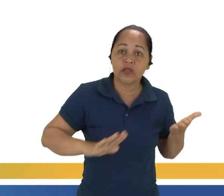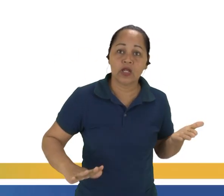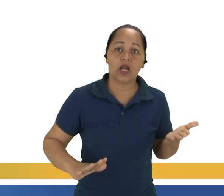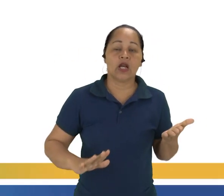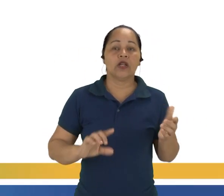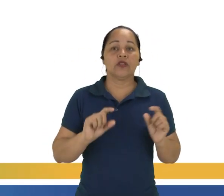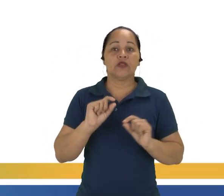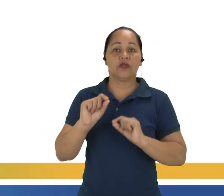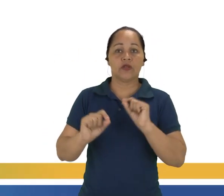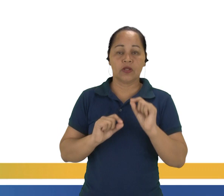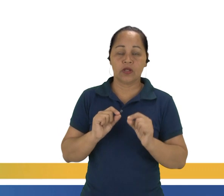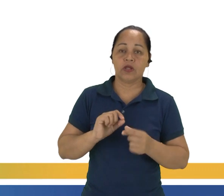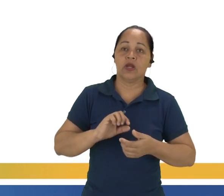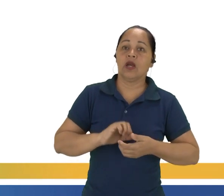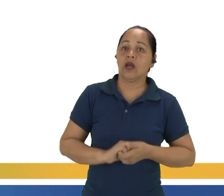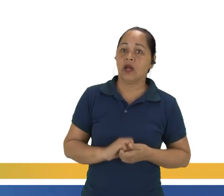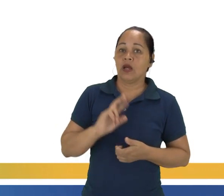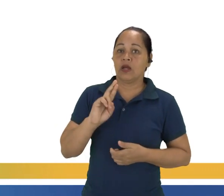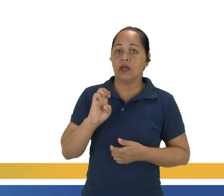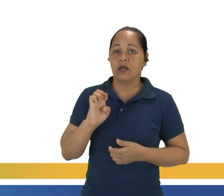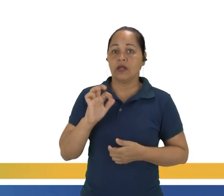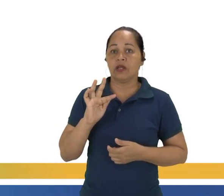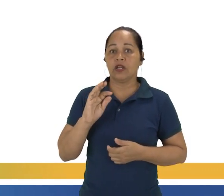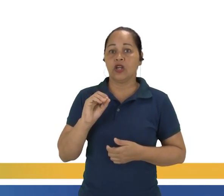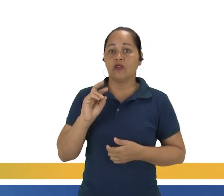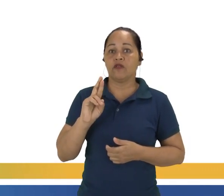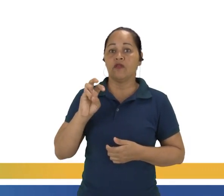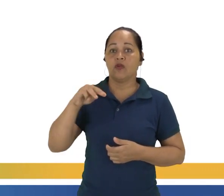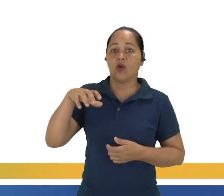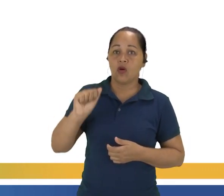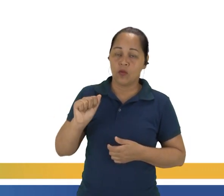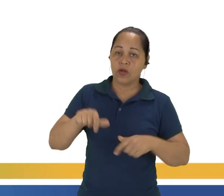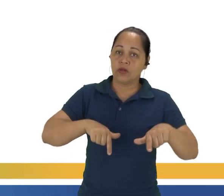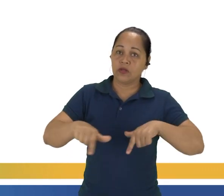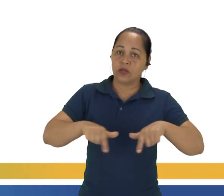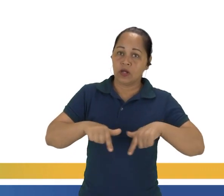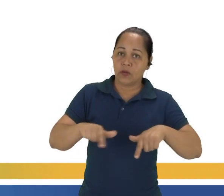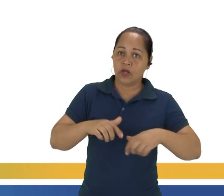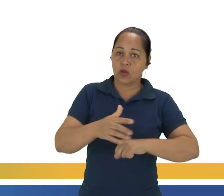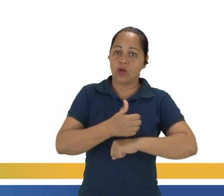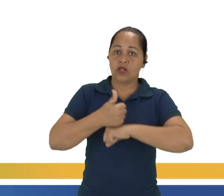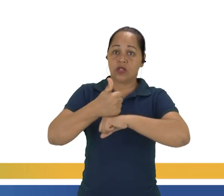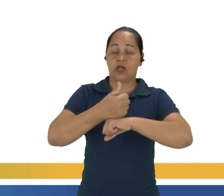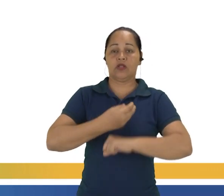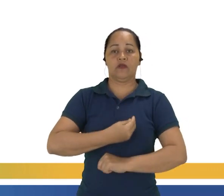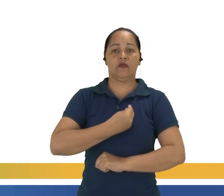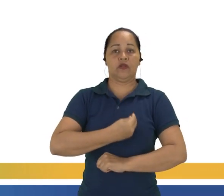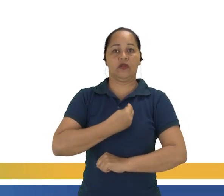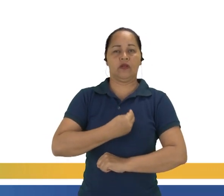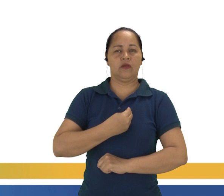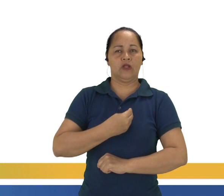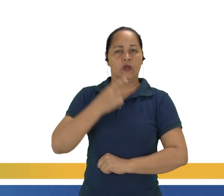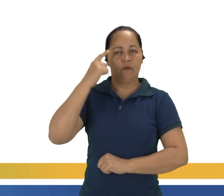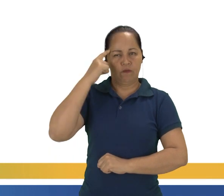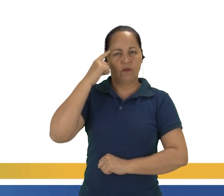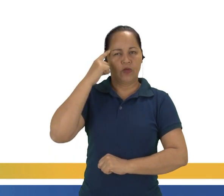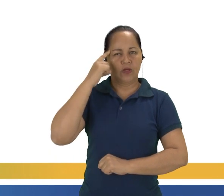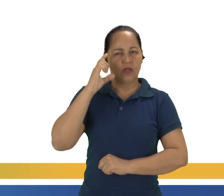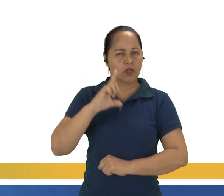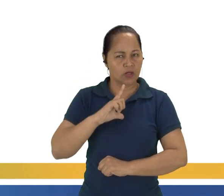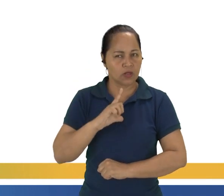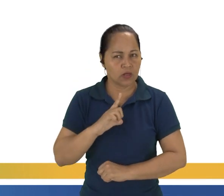trabalhista do atual governo ela avança ou regride a venda da qualidade de vida para o trabalhador pense